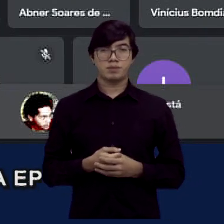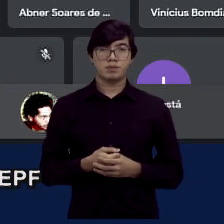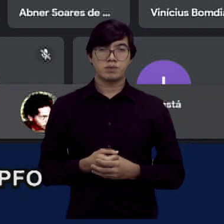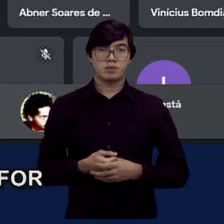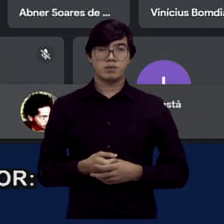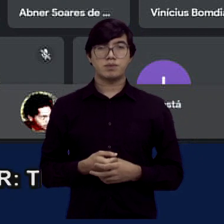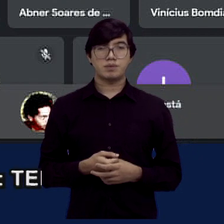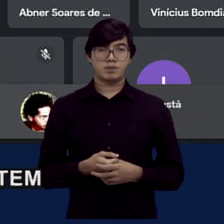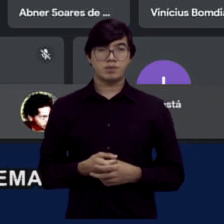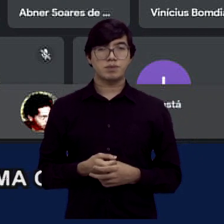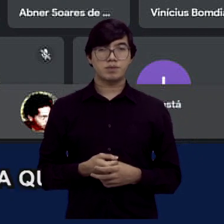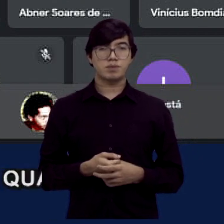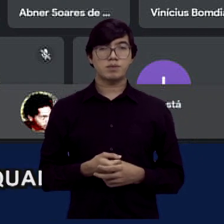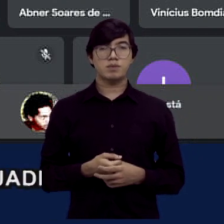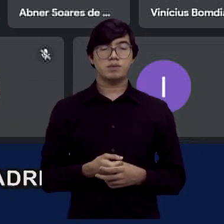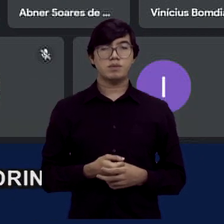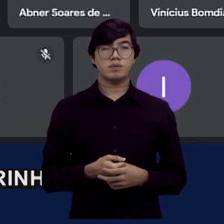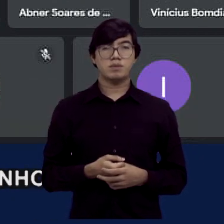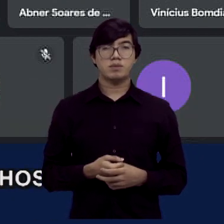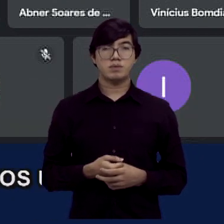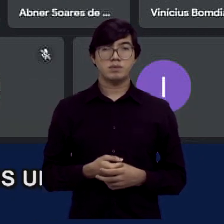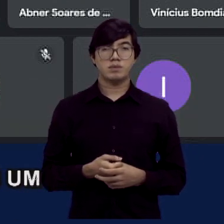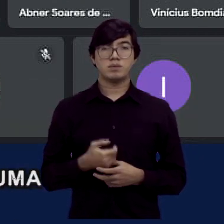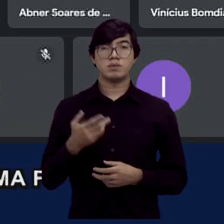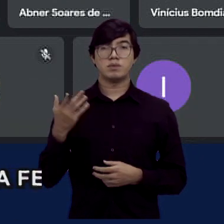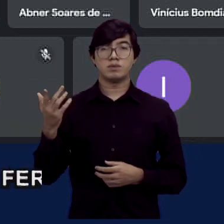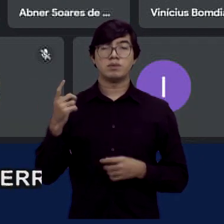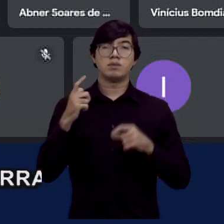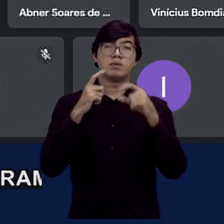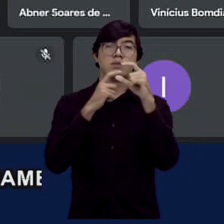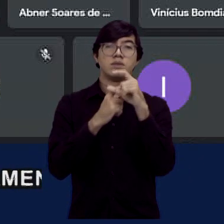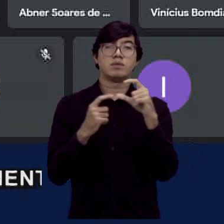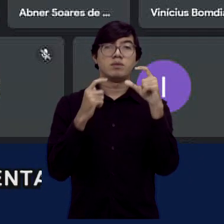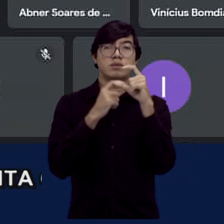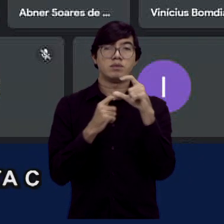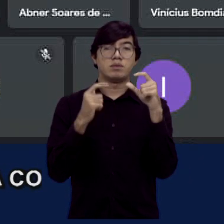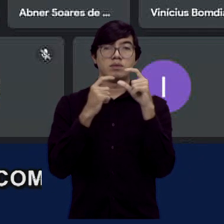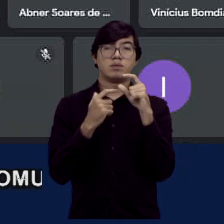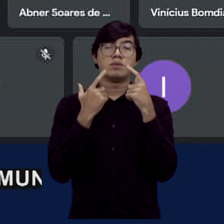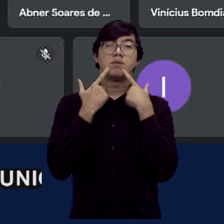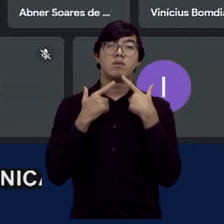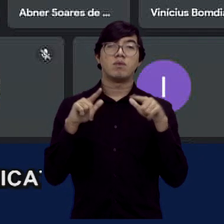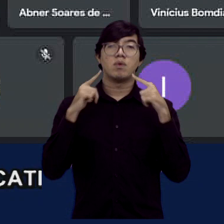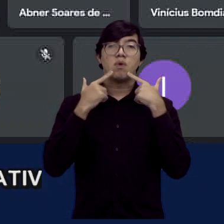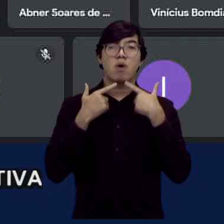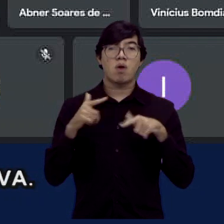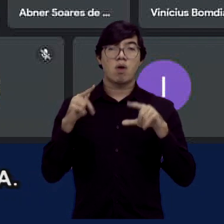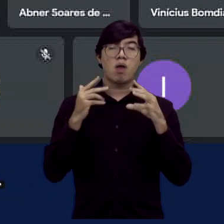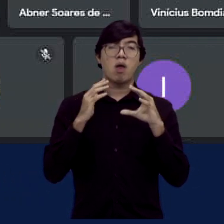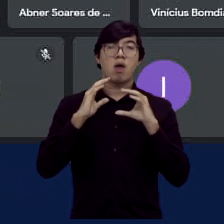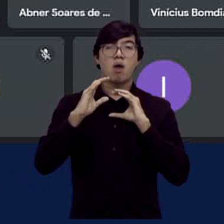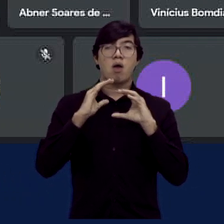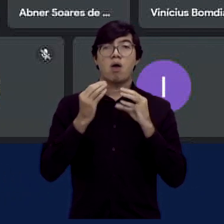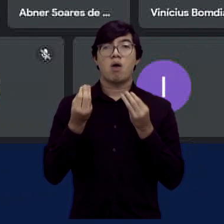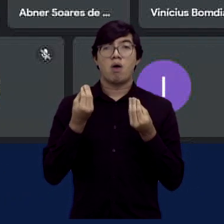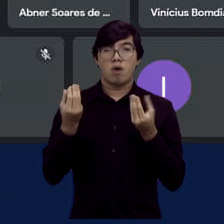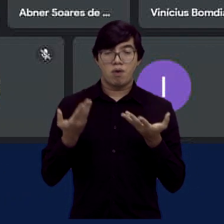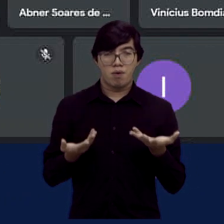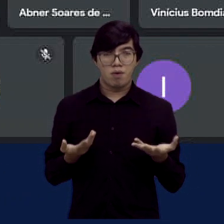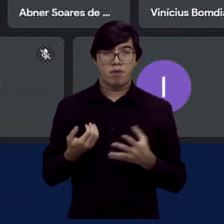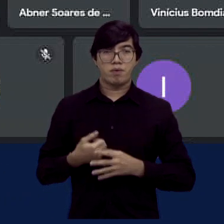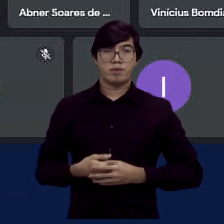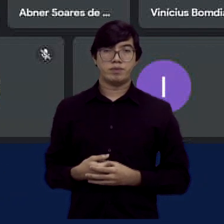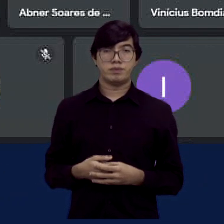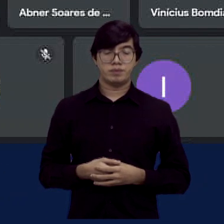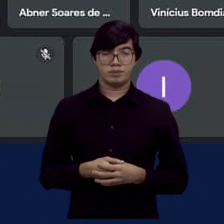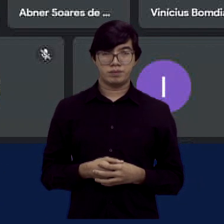Então, nisso, a gente tem quadrinhos enquanto linguagem comunicativa, certo? É você sair do âmbito